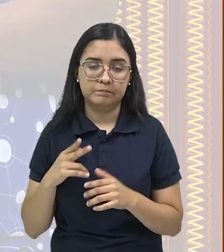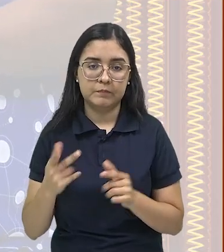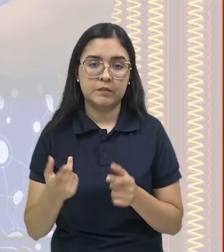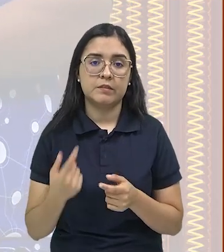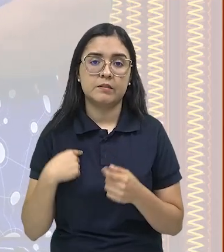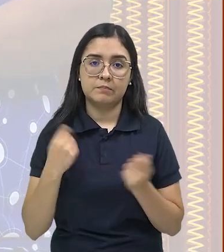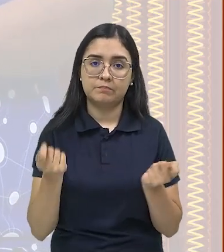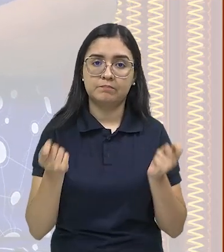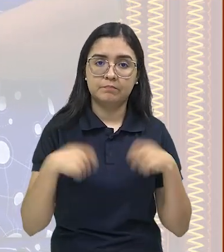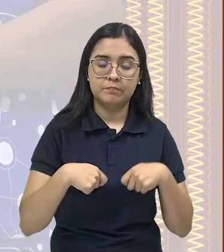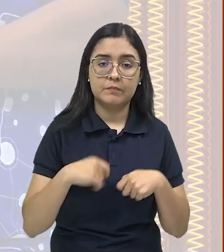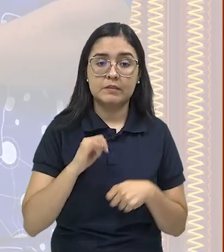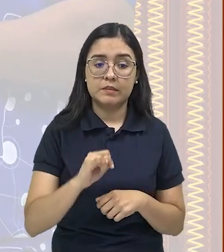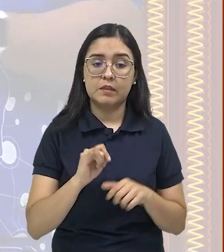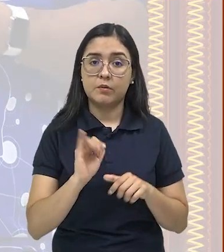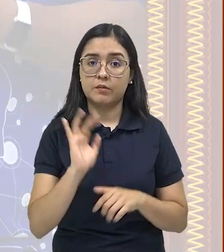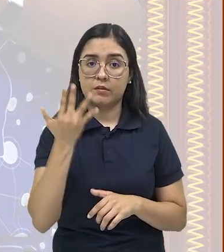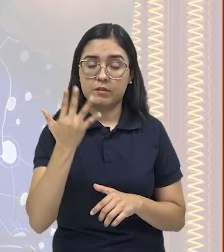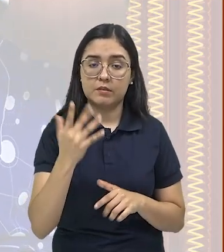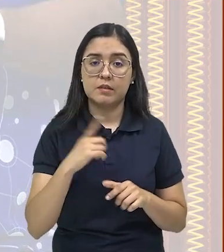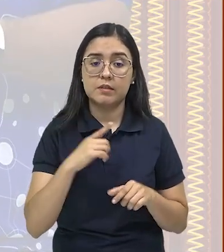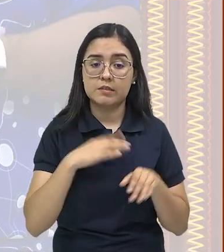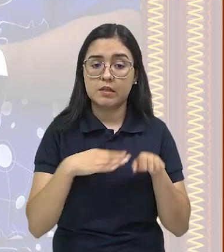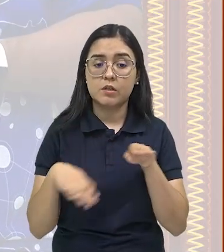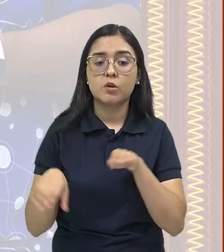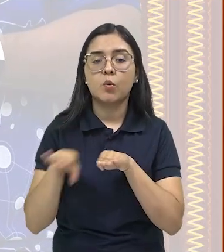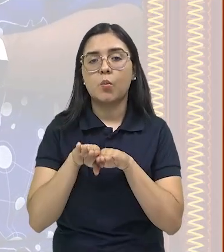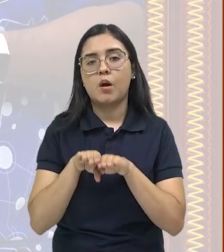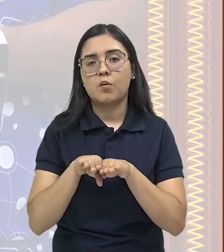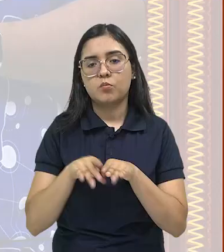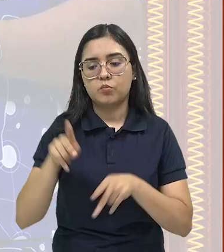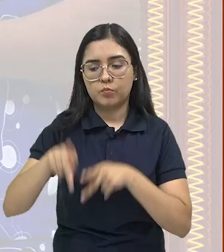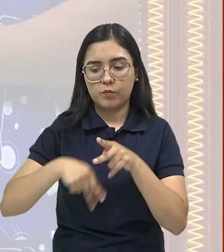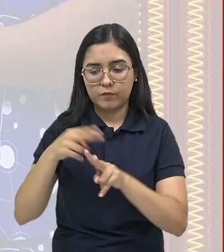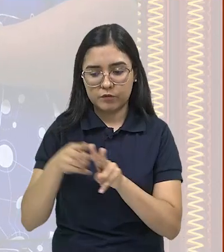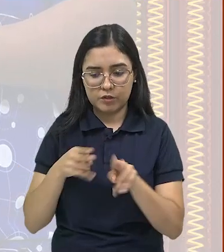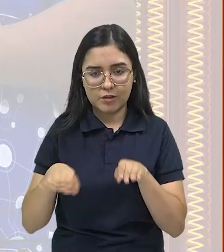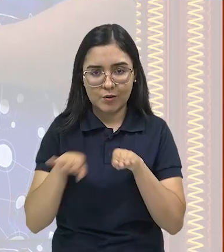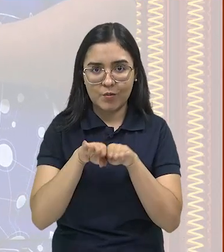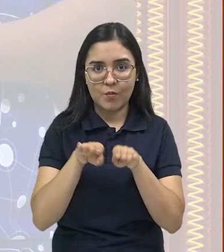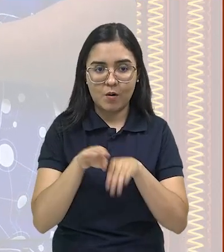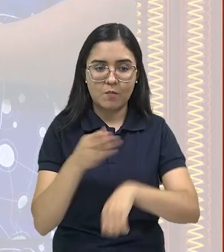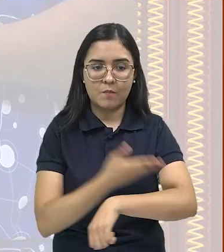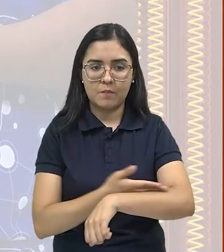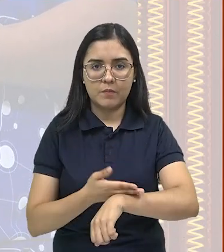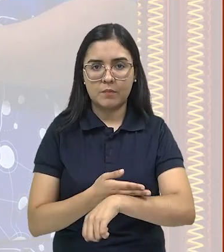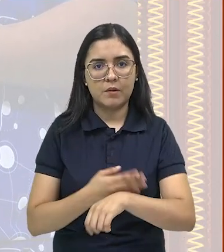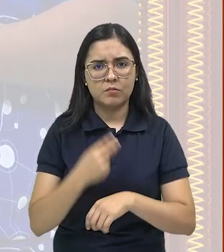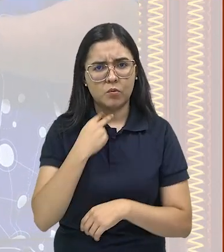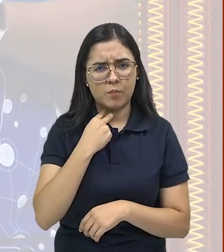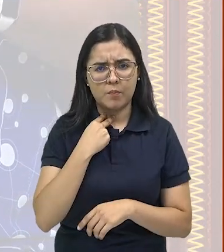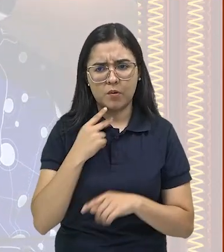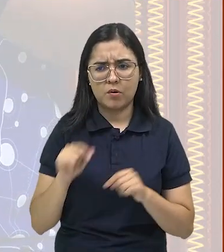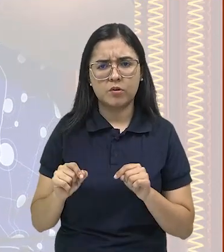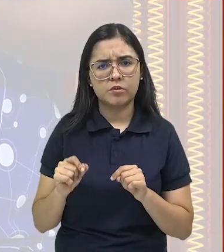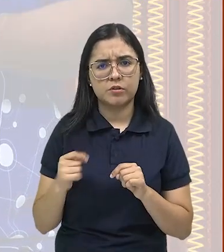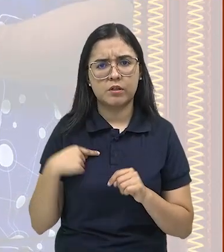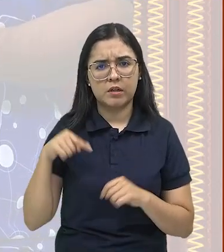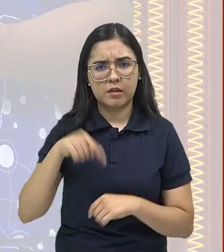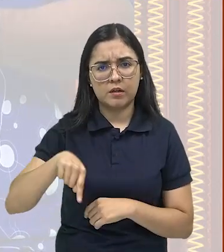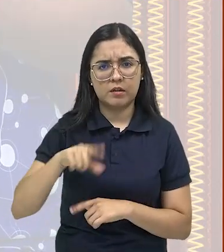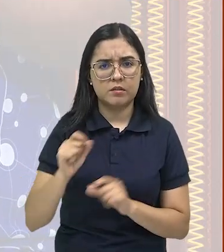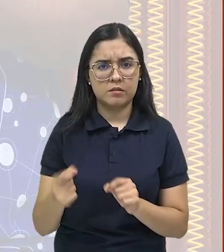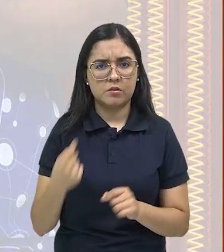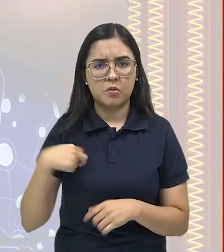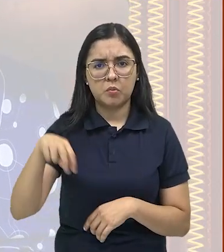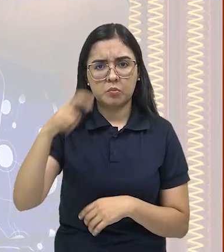se isso acontecesse, o indígena seria o igual ao branco. Isso não pode acontecer, ele é um sem cultura, ele é um